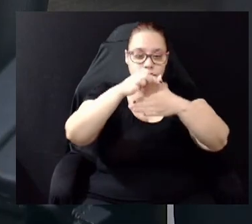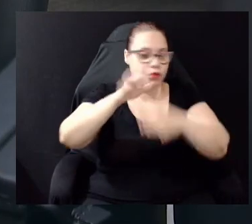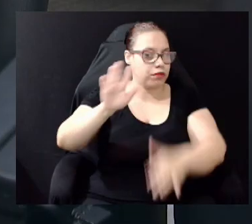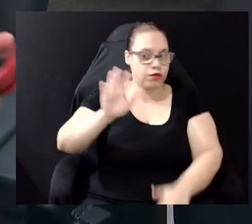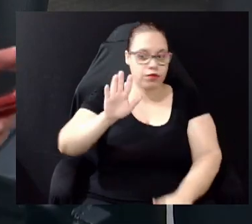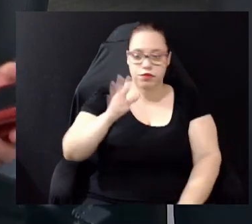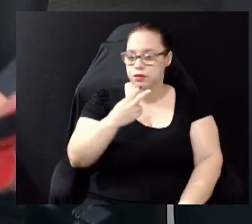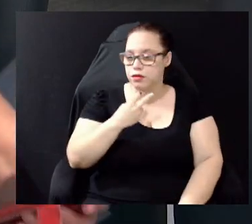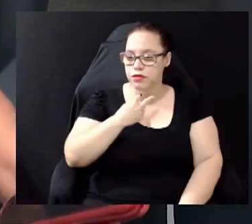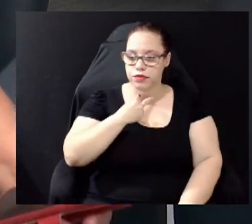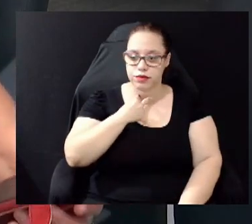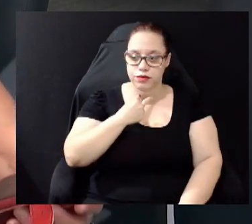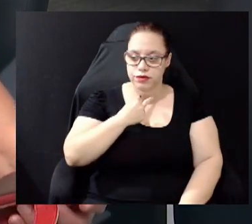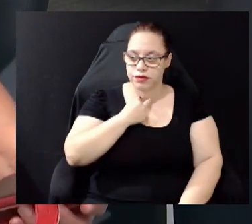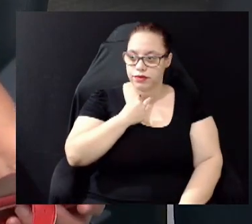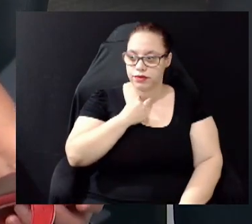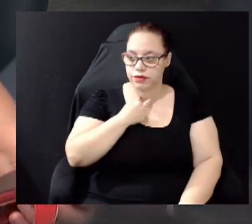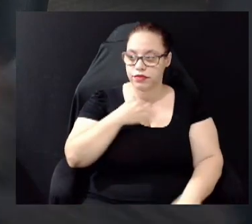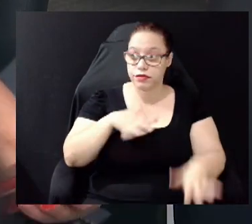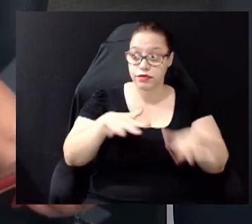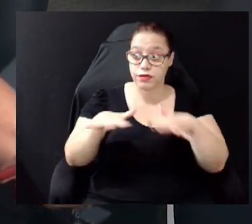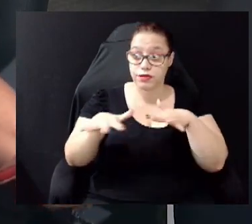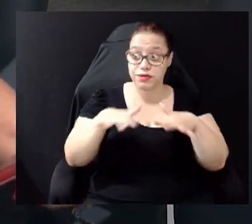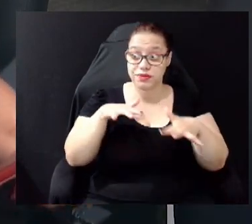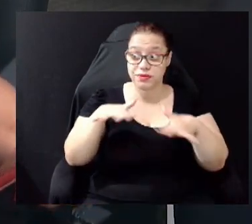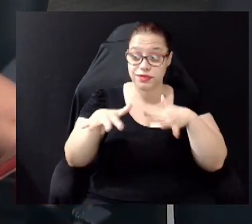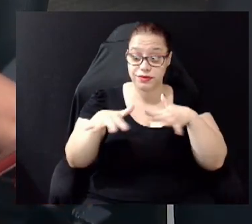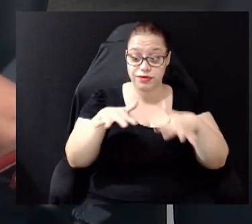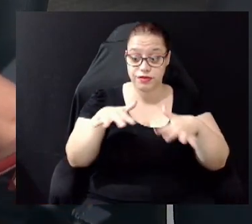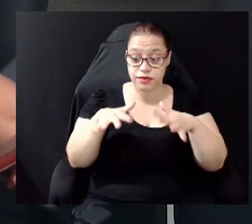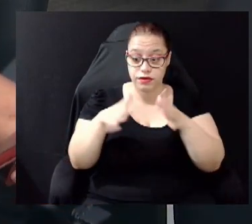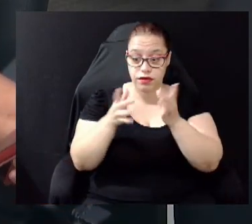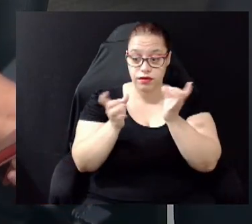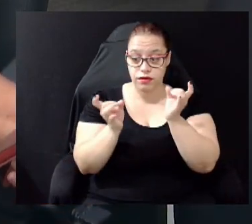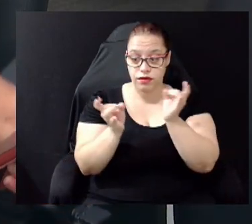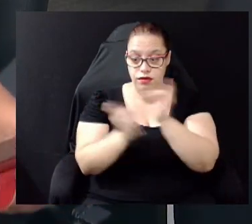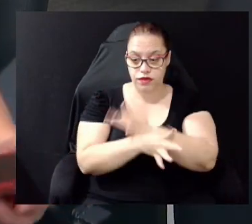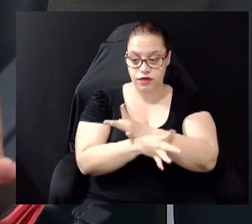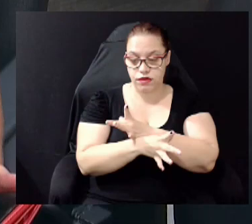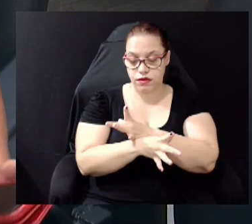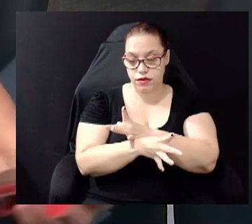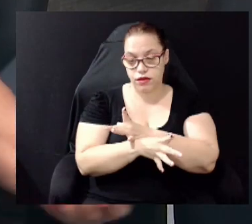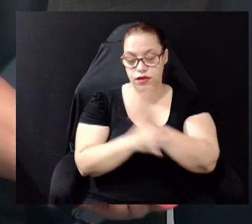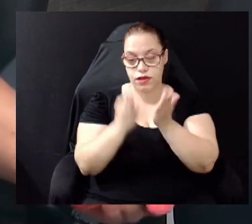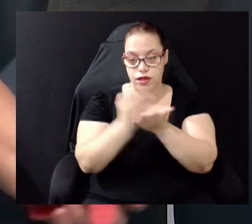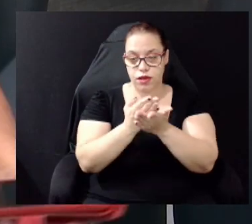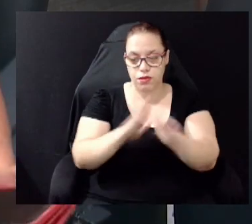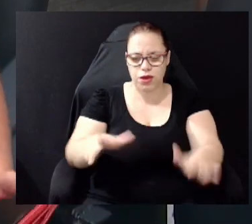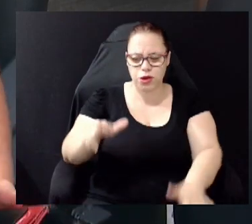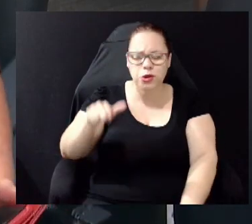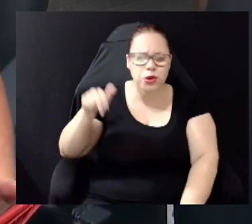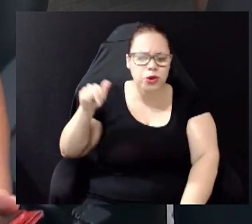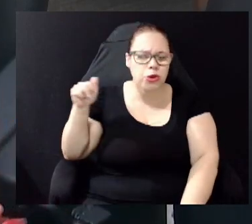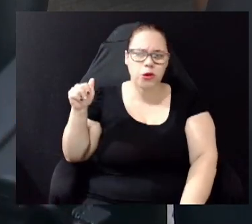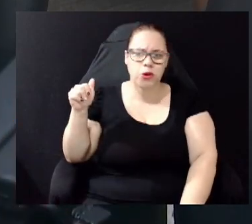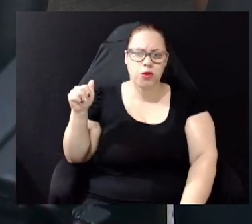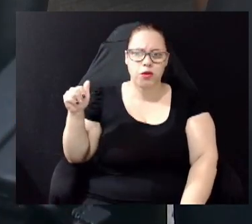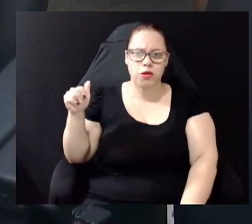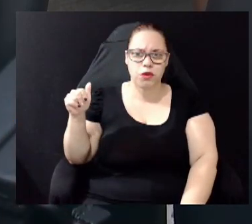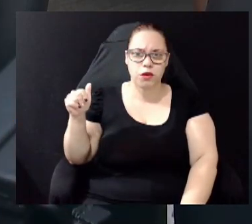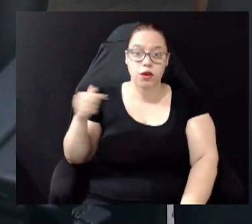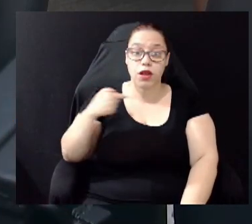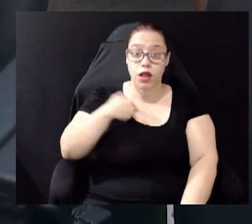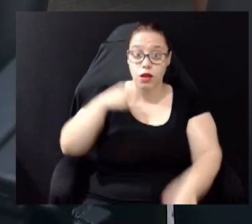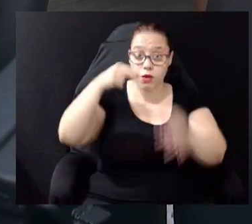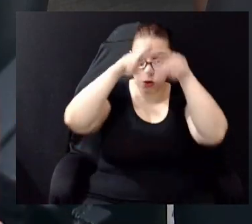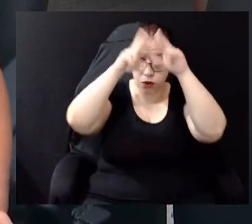esse grande movimento encerrar, certo? Além disso, eu sou enfermeira, eu fiz o